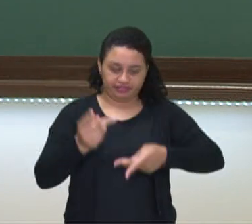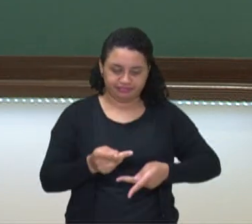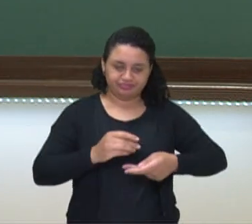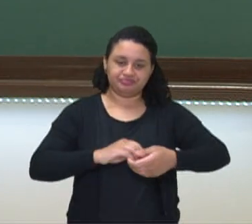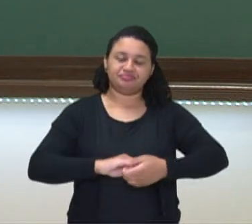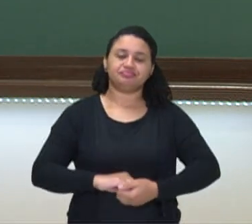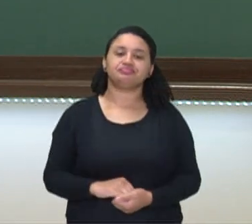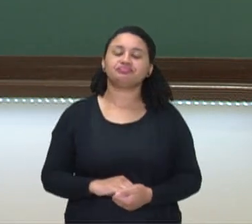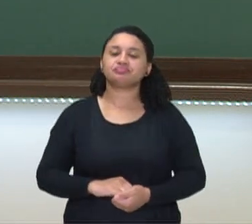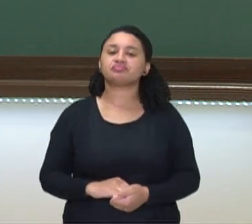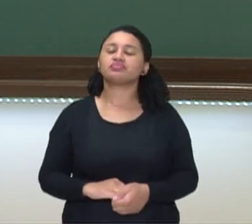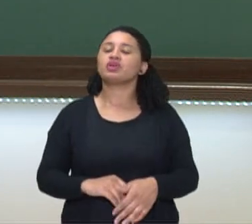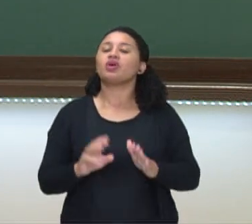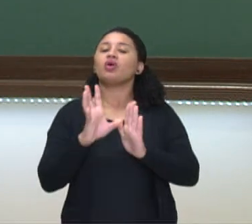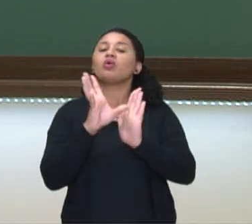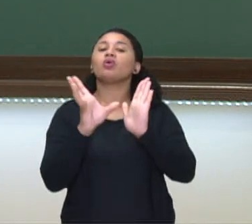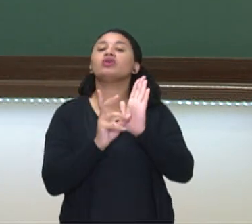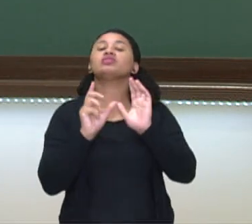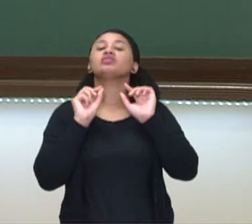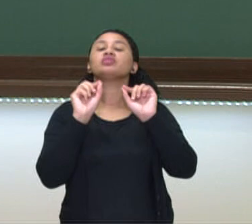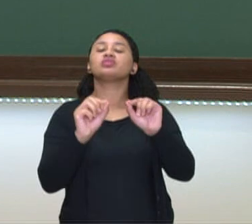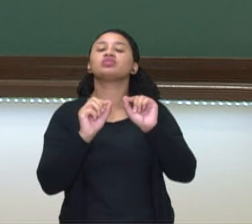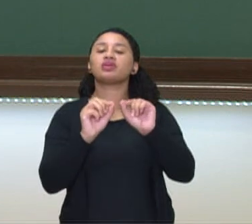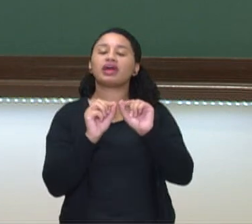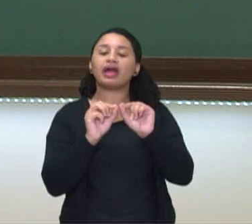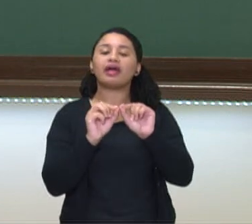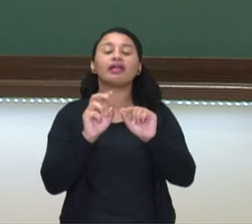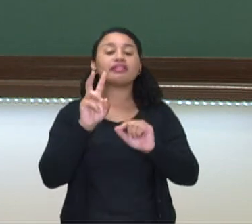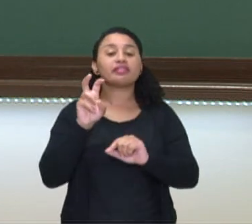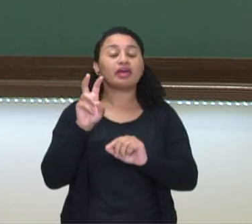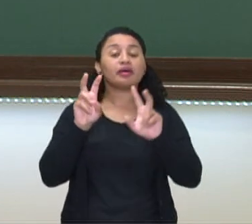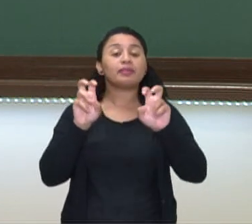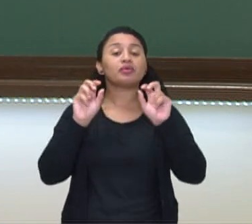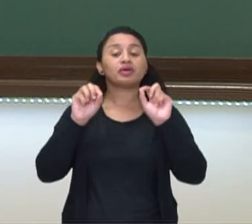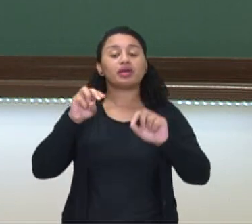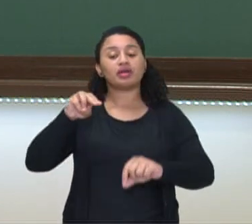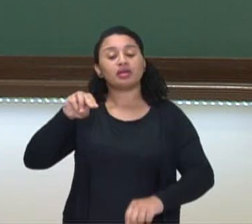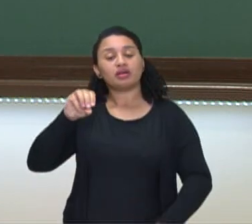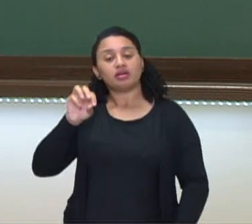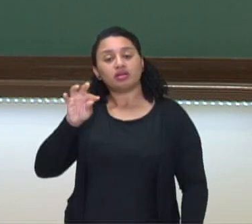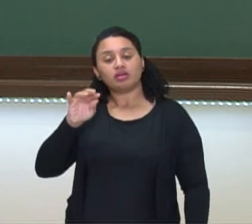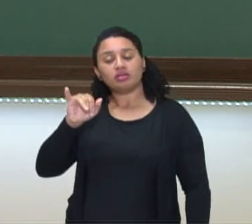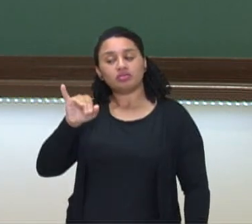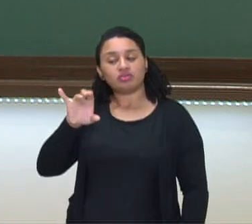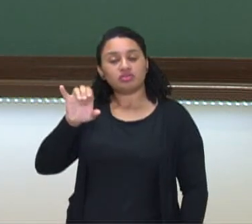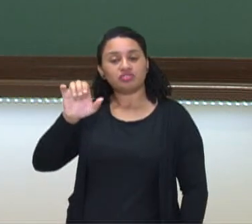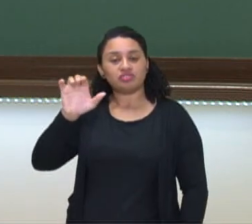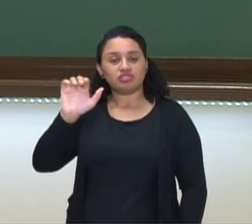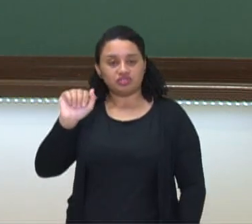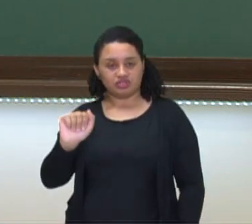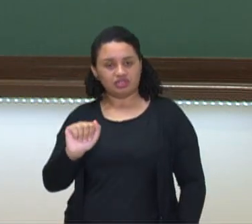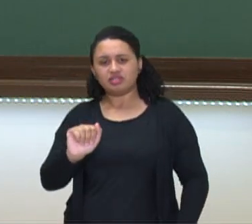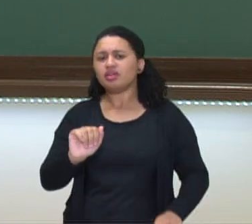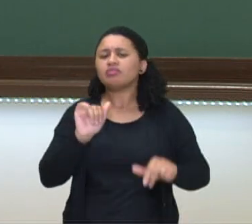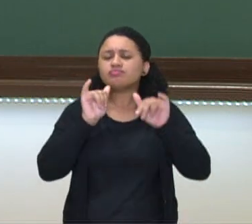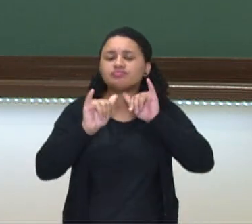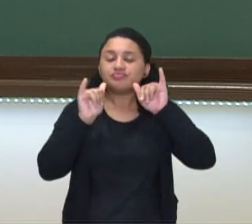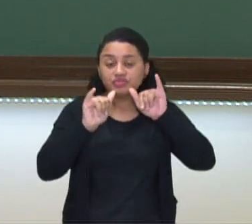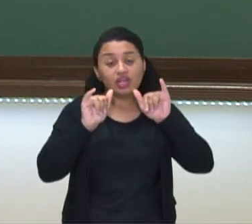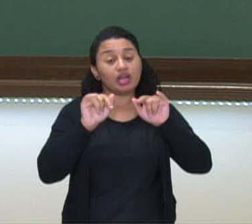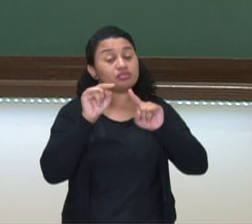bem-vinda. O nosso conteúdo é notícia. Isso mesmo, um importante gênero textual que serve para